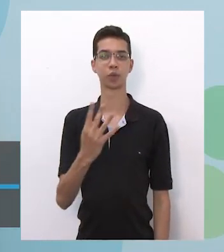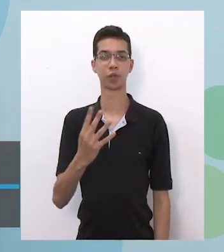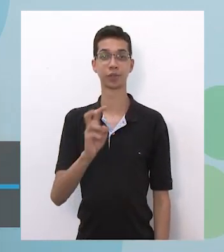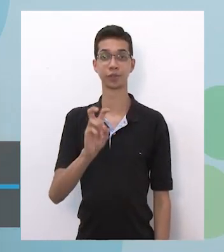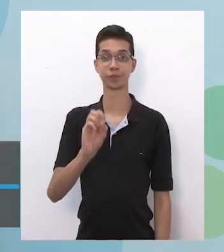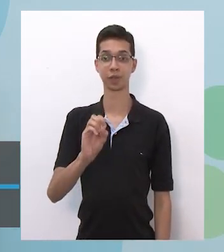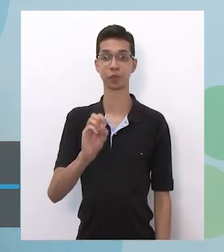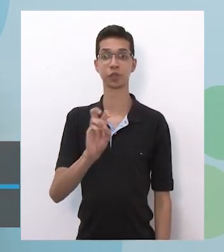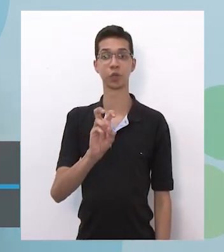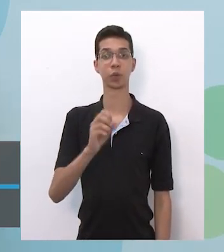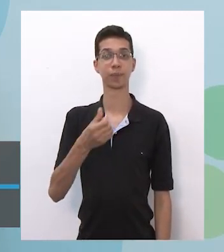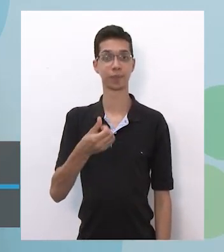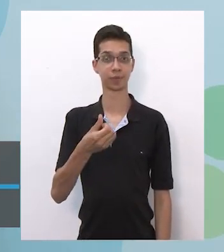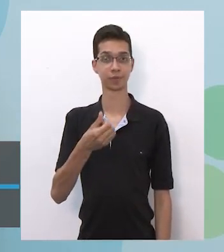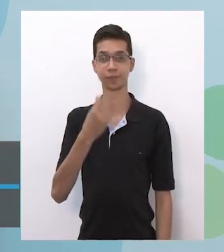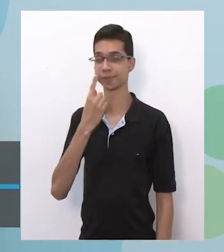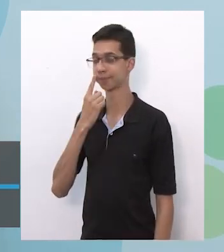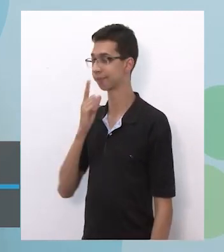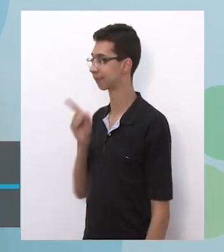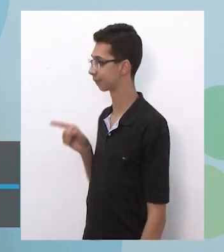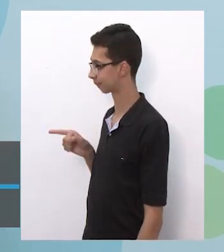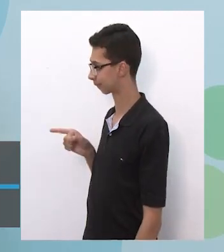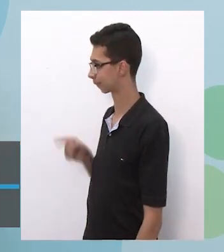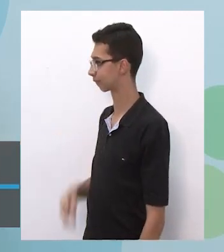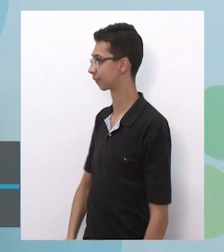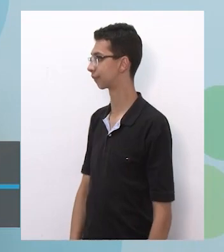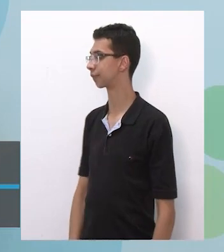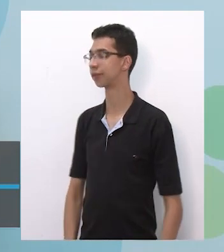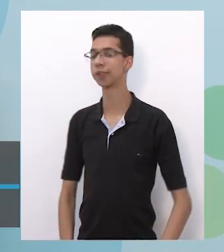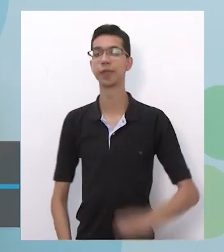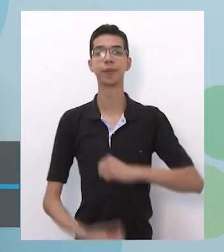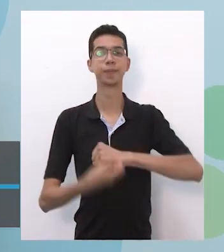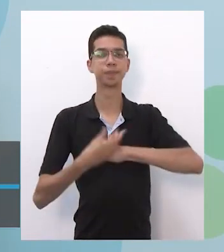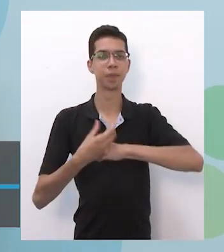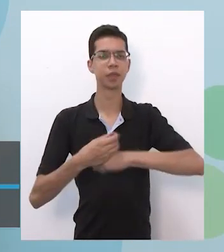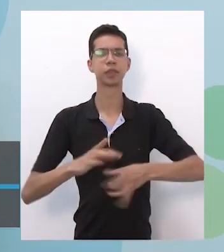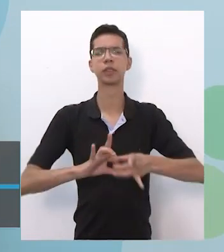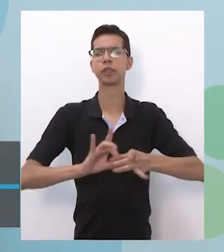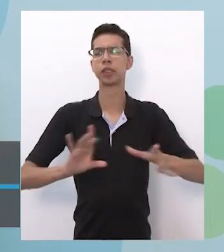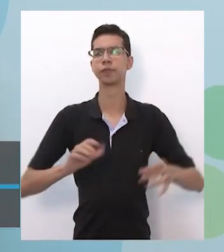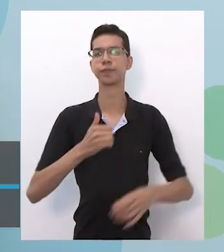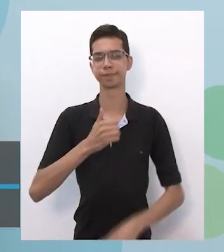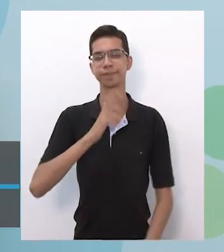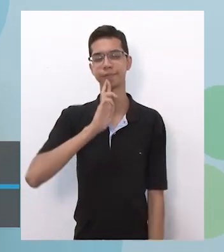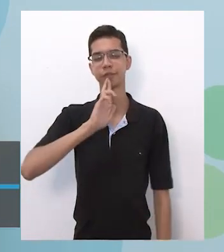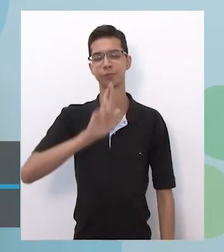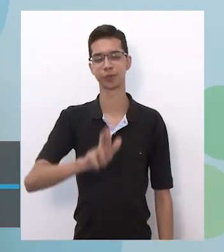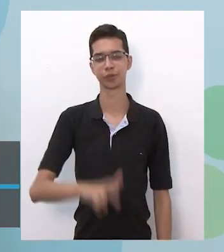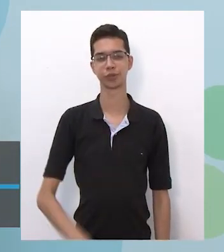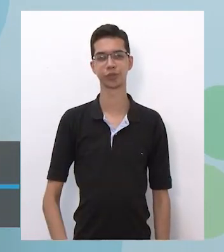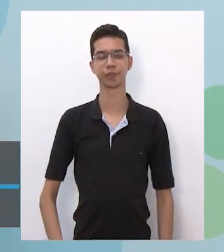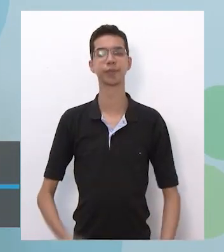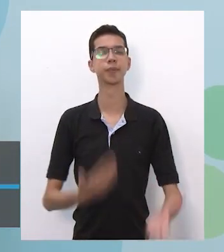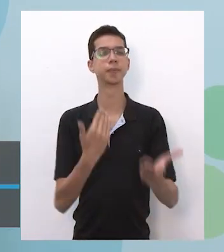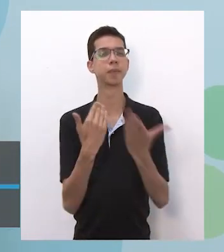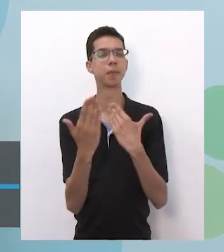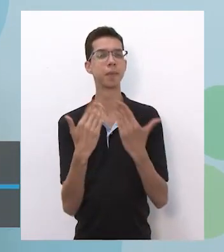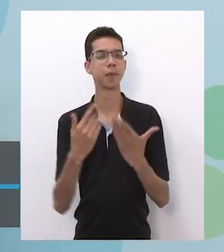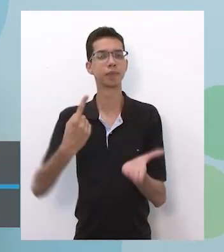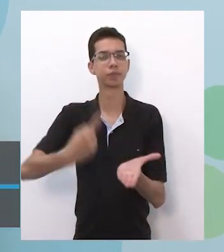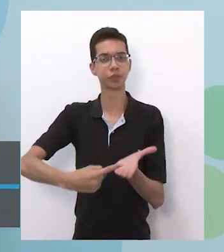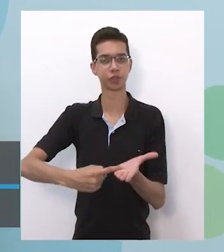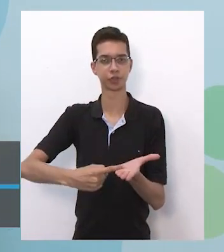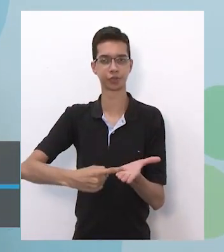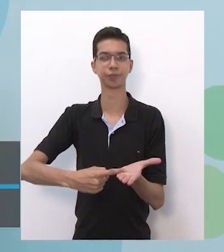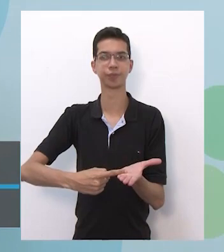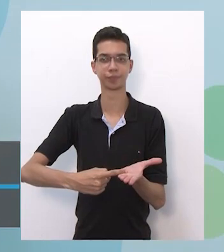975-44-5056. Então, vocês podem tanto ligar quanto mandar essas mensagens que nós vamos responder vocês. A gente vai conversar para fazer esse agendamento. Todos